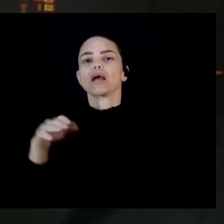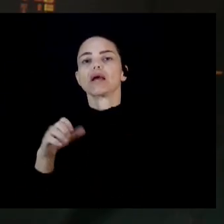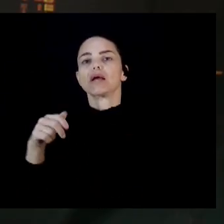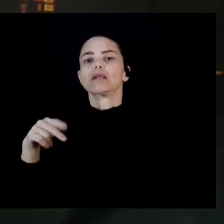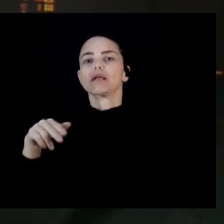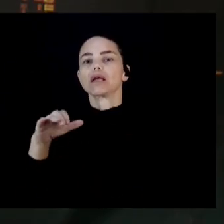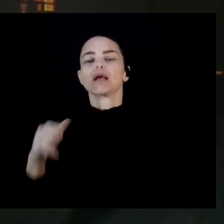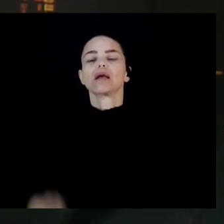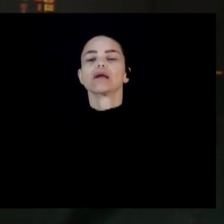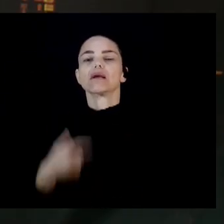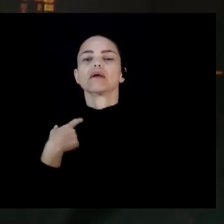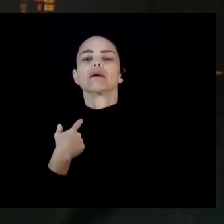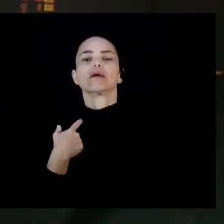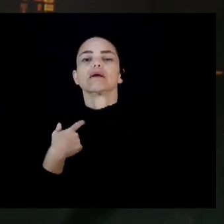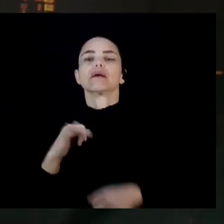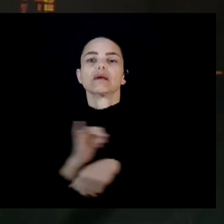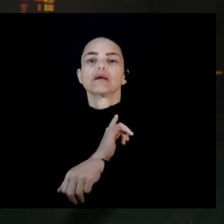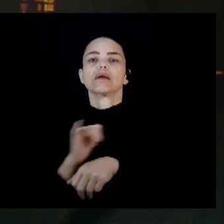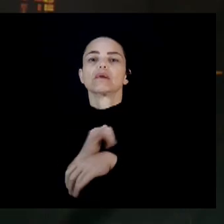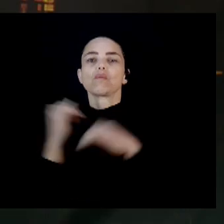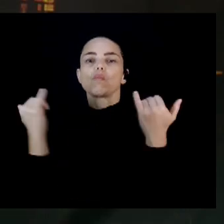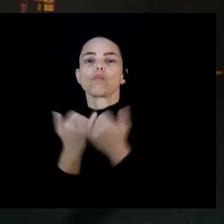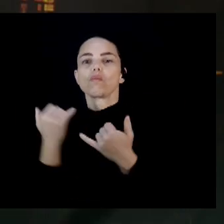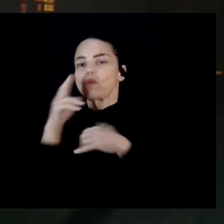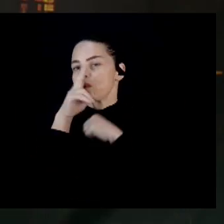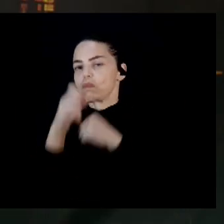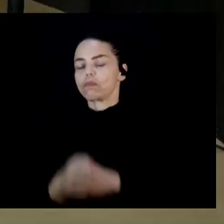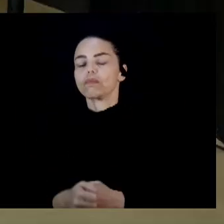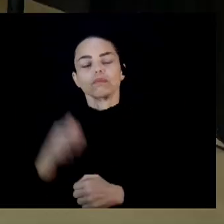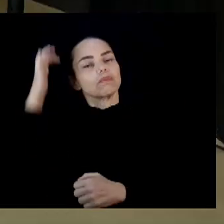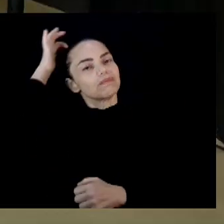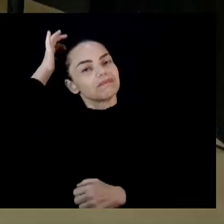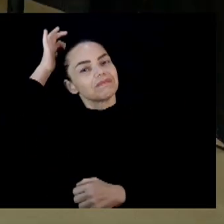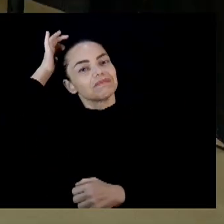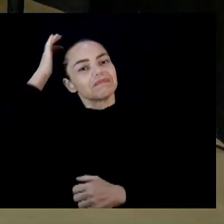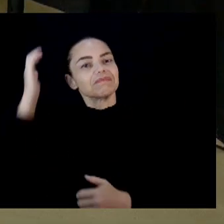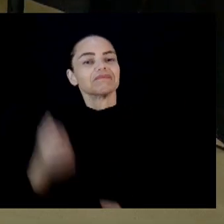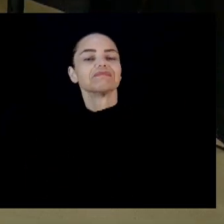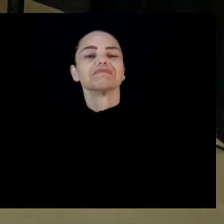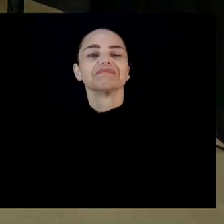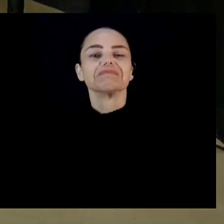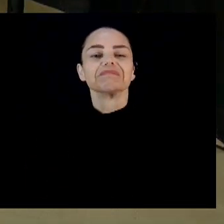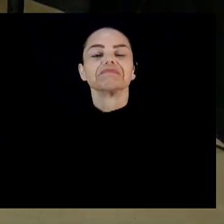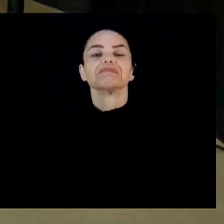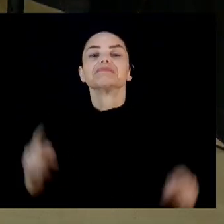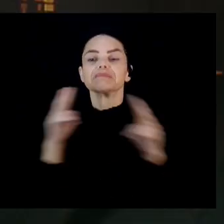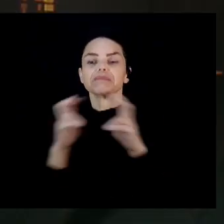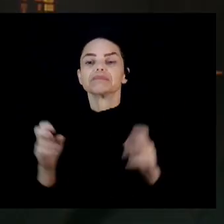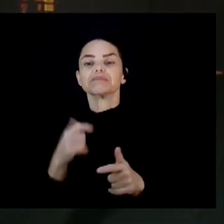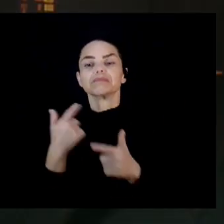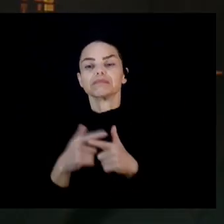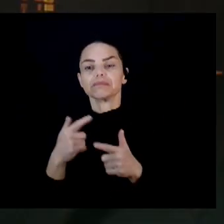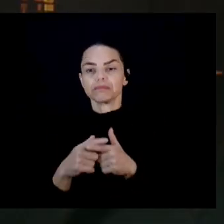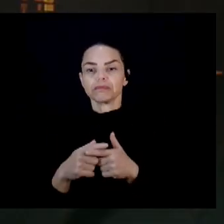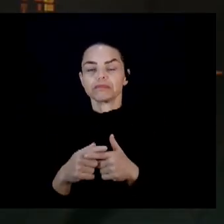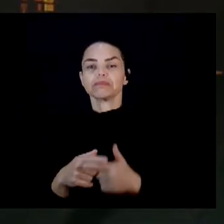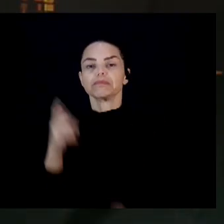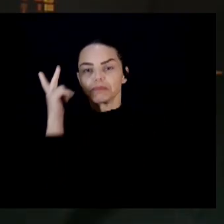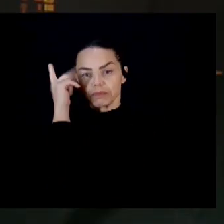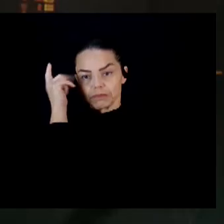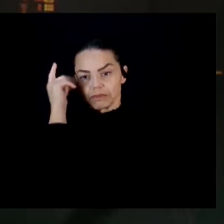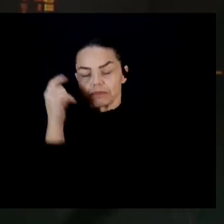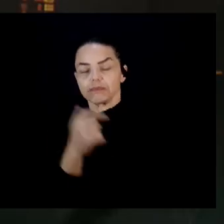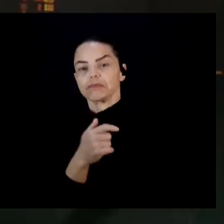do método Magra e Forte. Agora vamos então ao nosso tema, porque é cada vez mais comum as pessoas